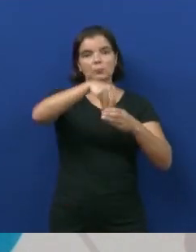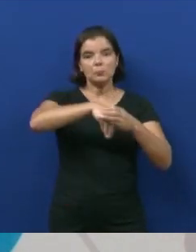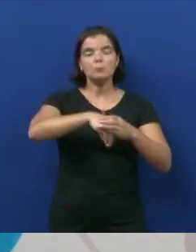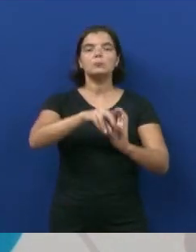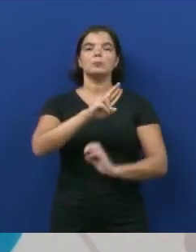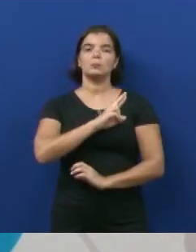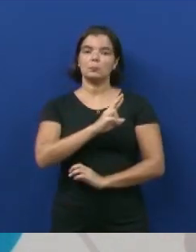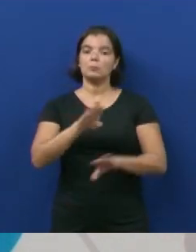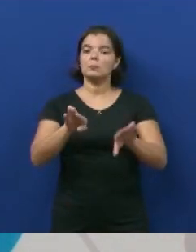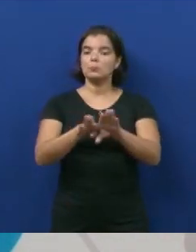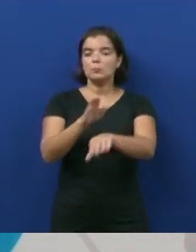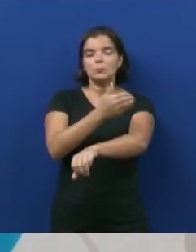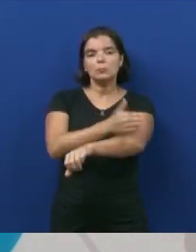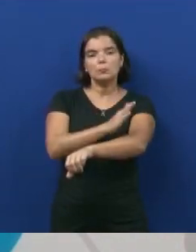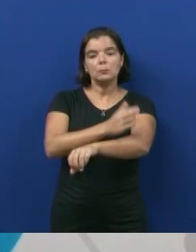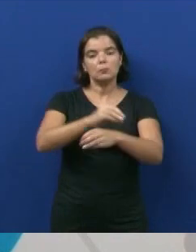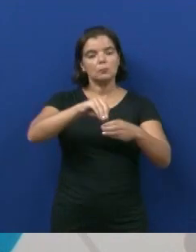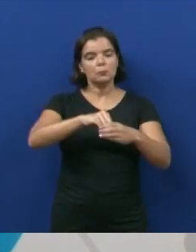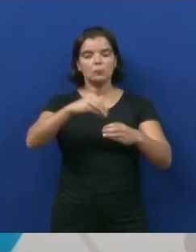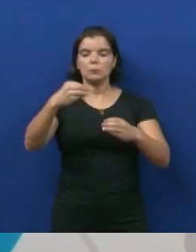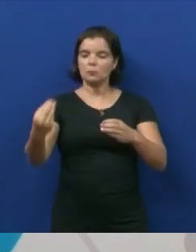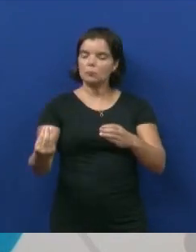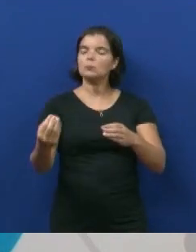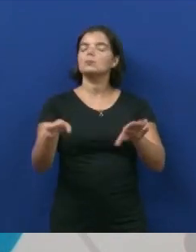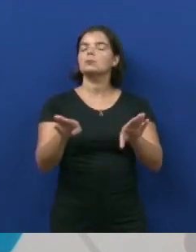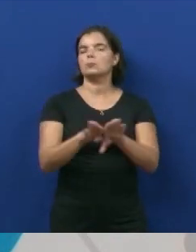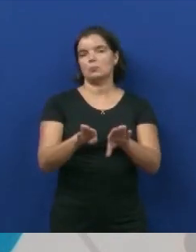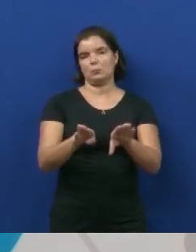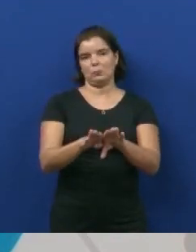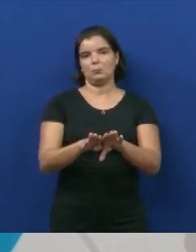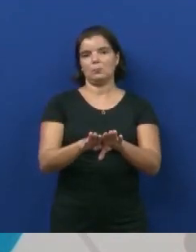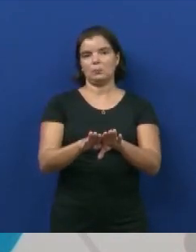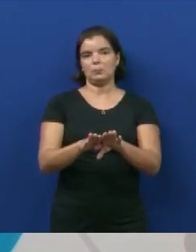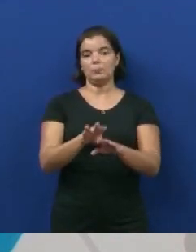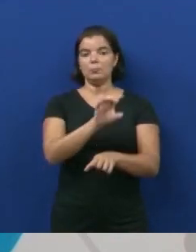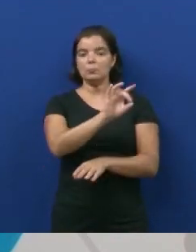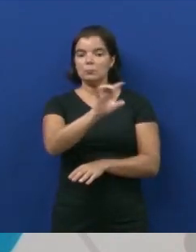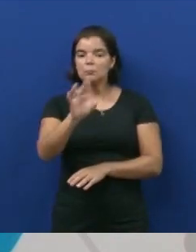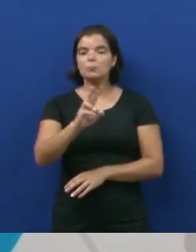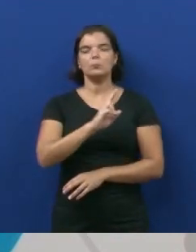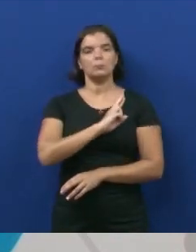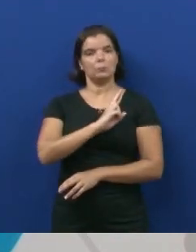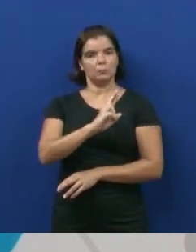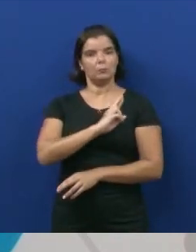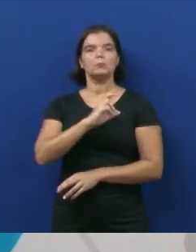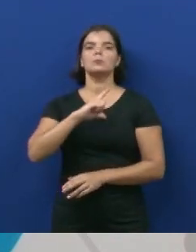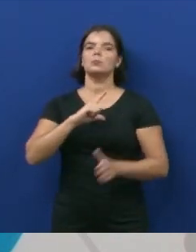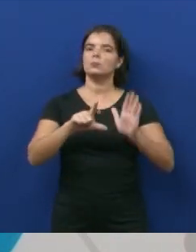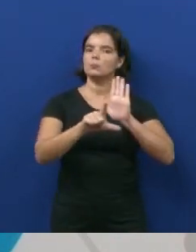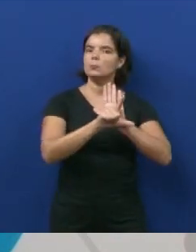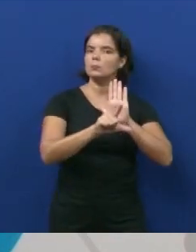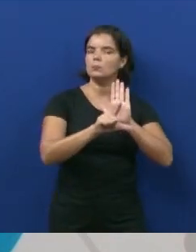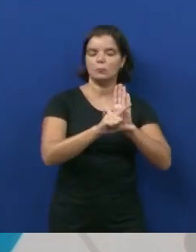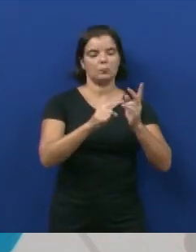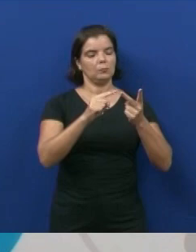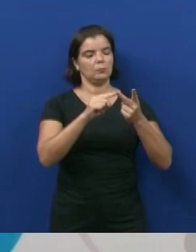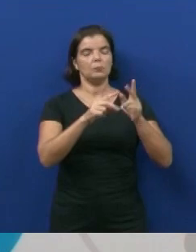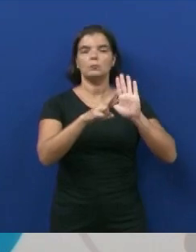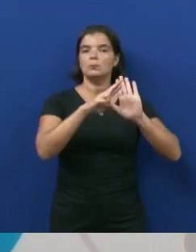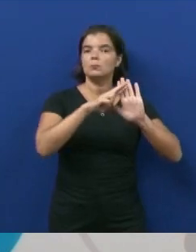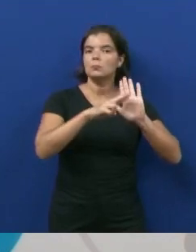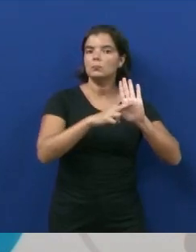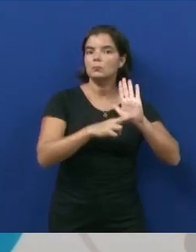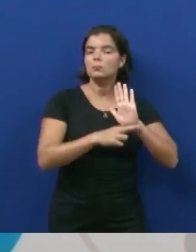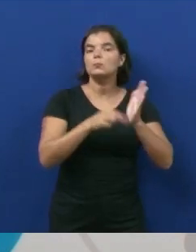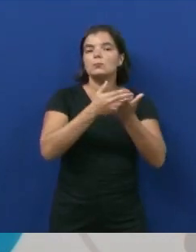mas ela pode ser praticada fora de cada uma dessas religiões. Cada religião tem suas leis, tem suas regras, e o